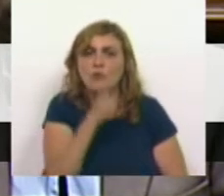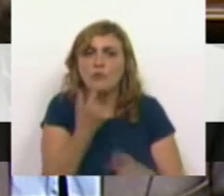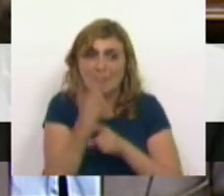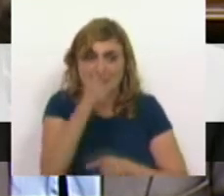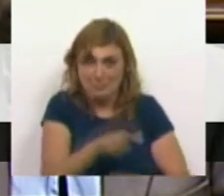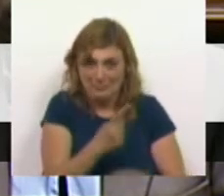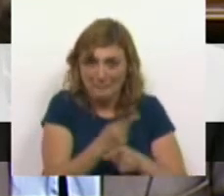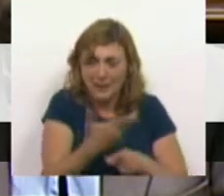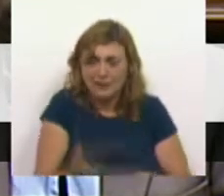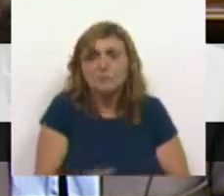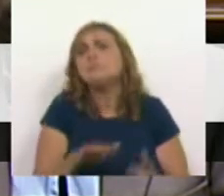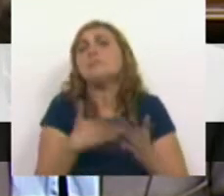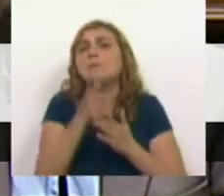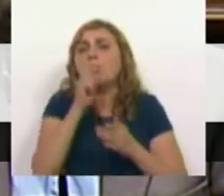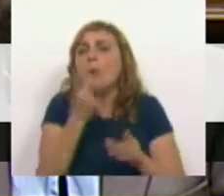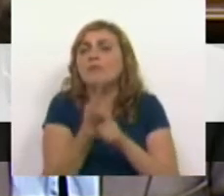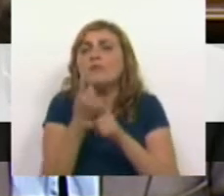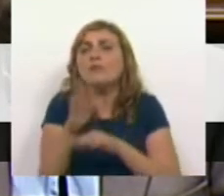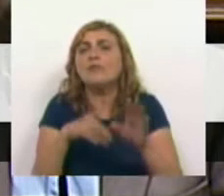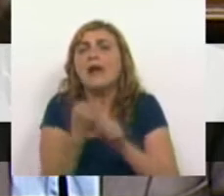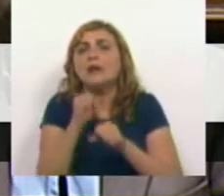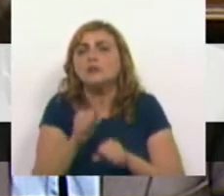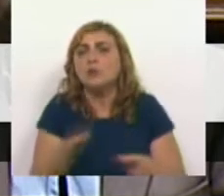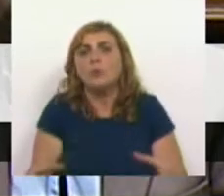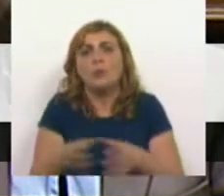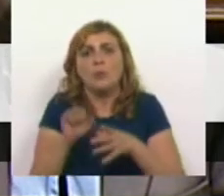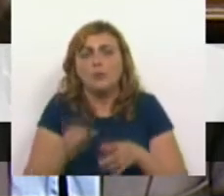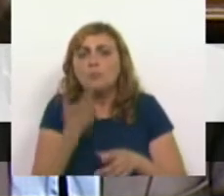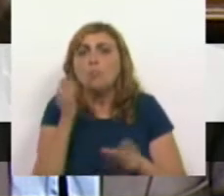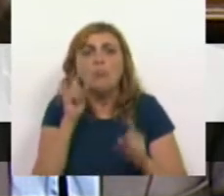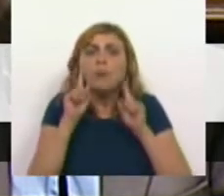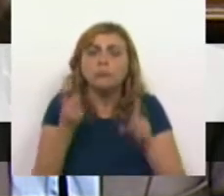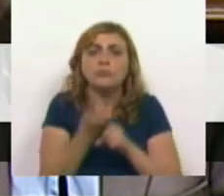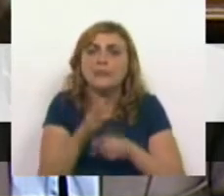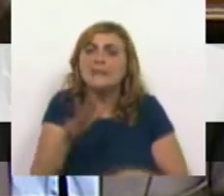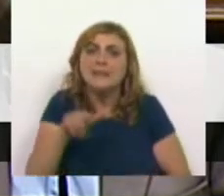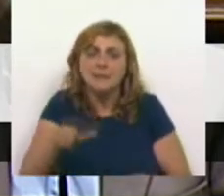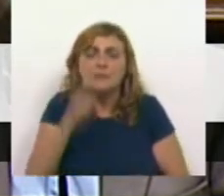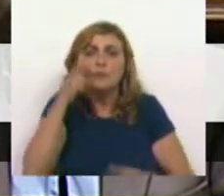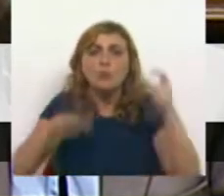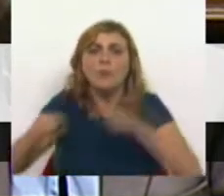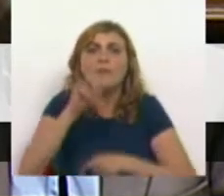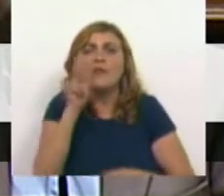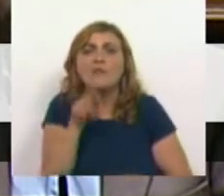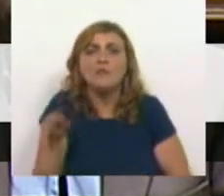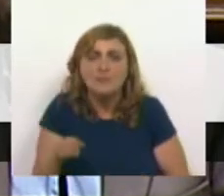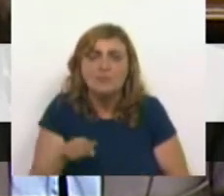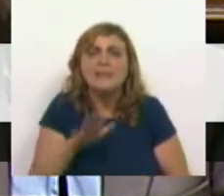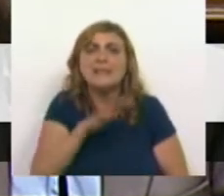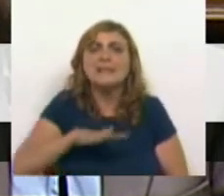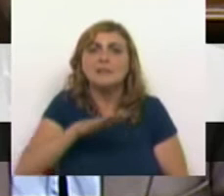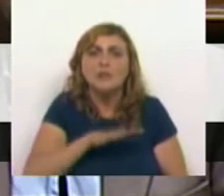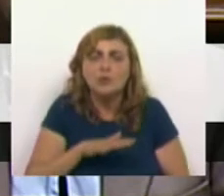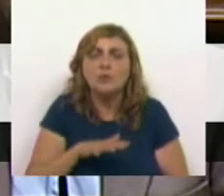do mesmo justificam múltiplas ações do coletivo que não pode ignorar os casos em que seres humanos estejam a viver